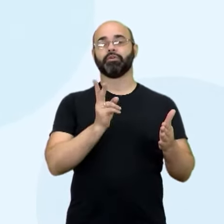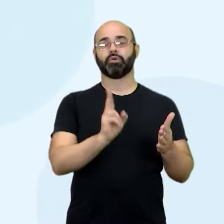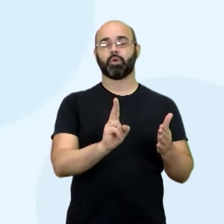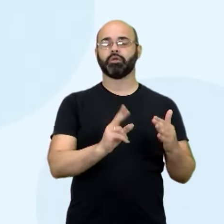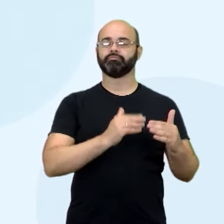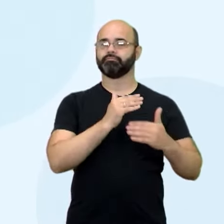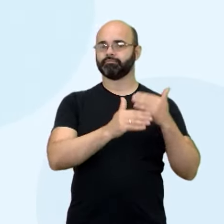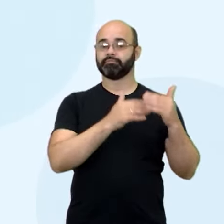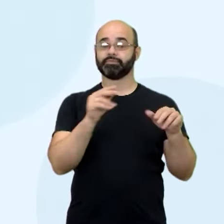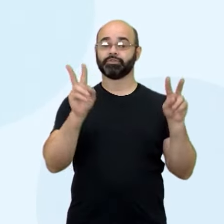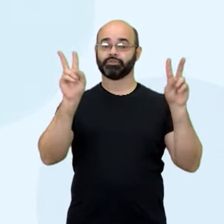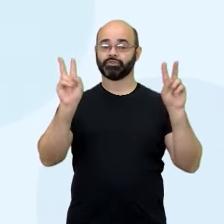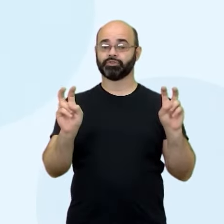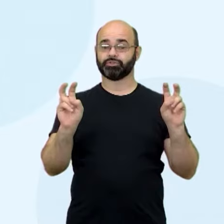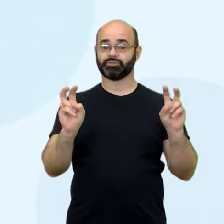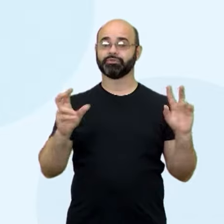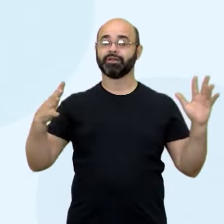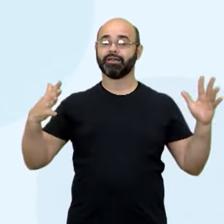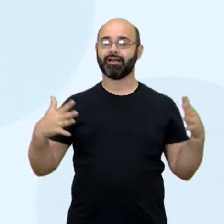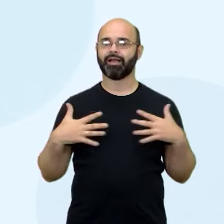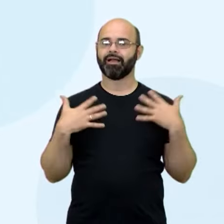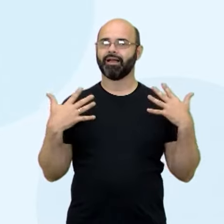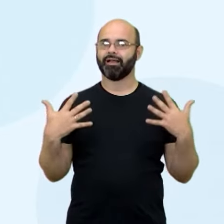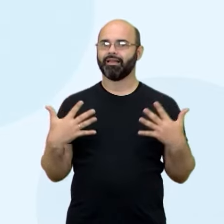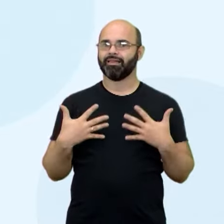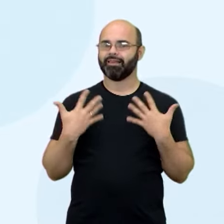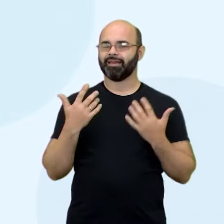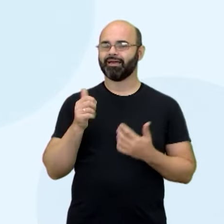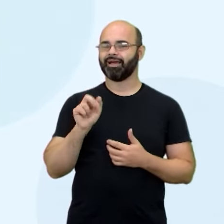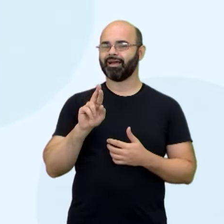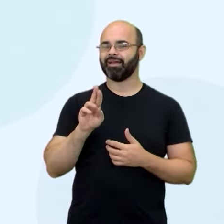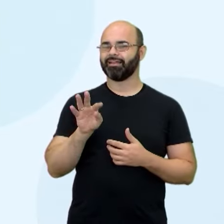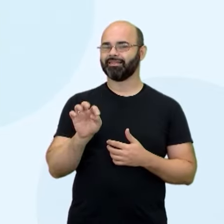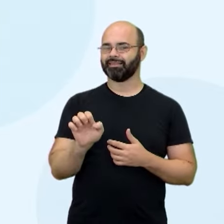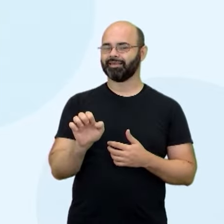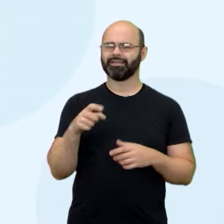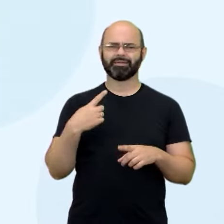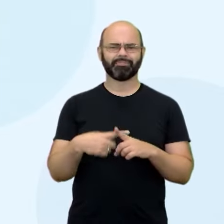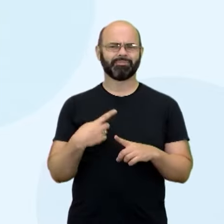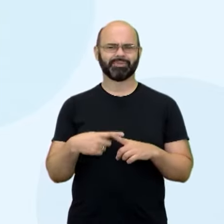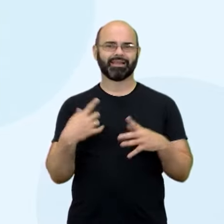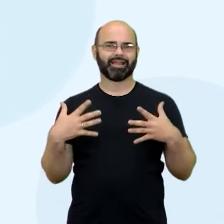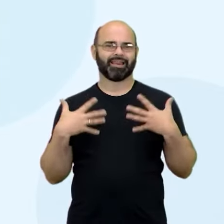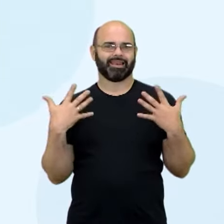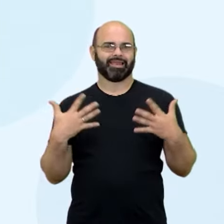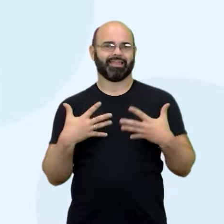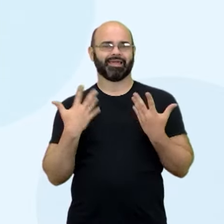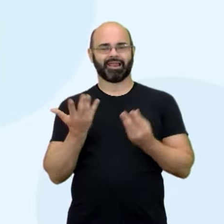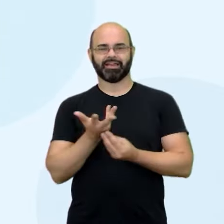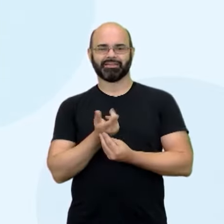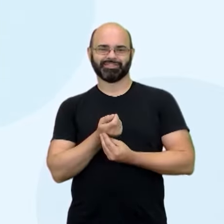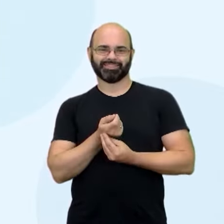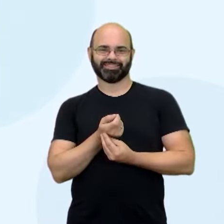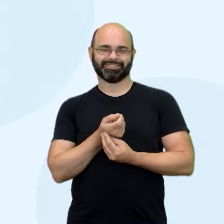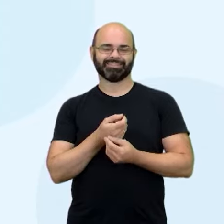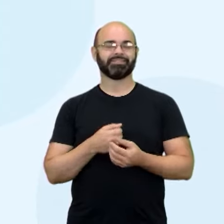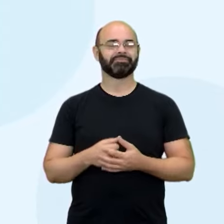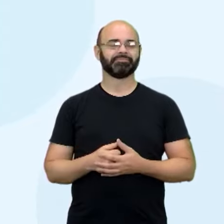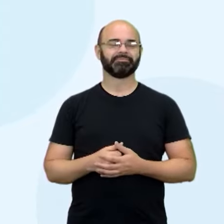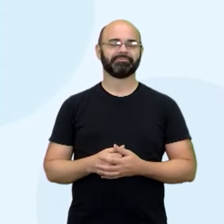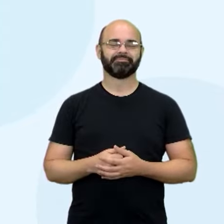aula, alegrar-te, por que será, hein? Então, vamos lá. Essa parte é somente,